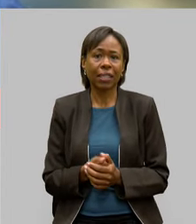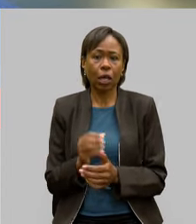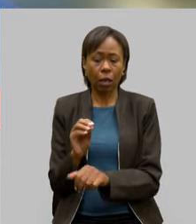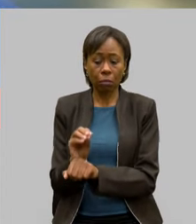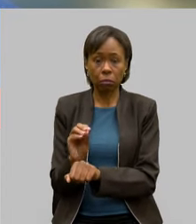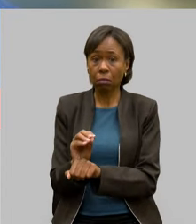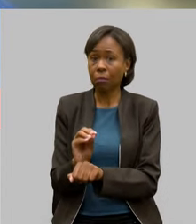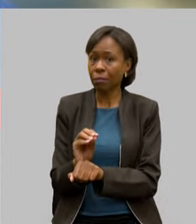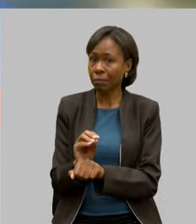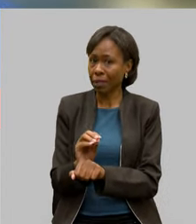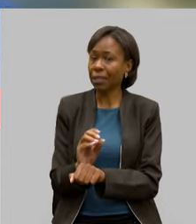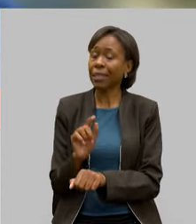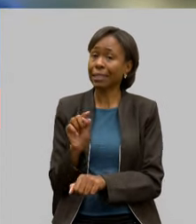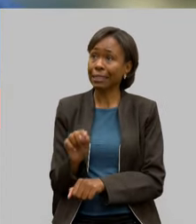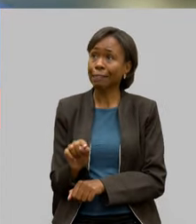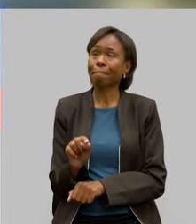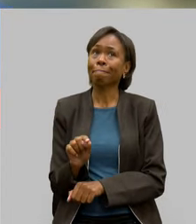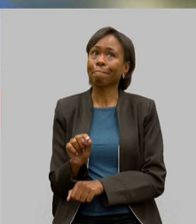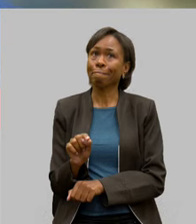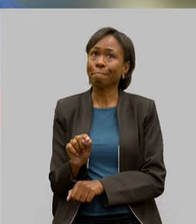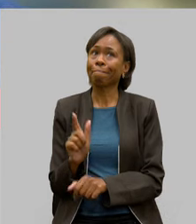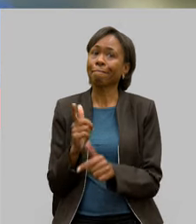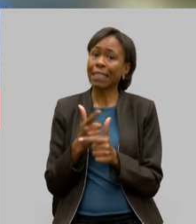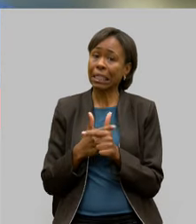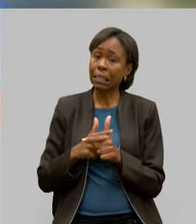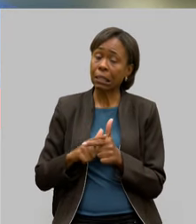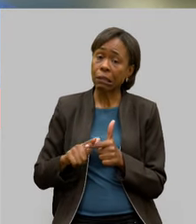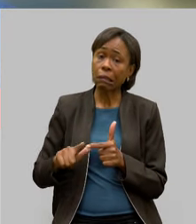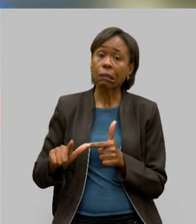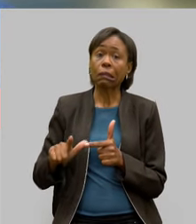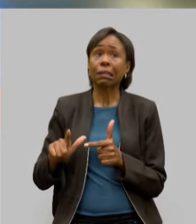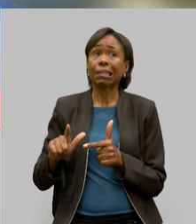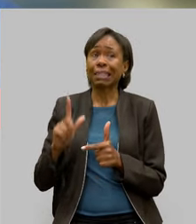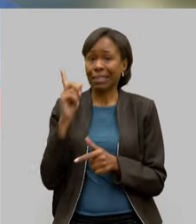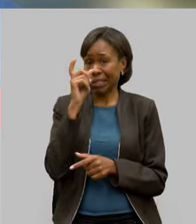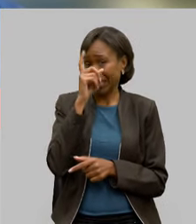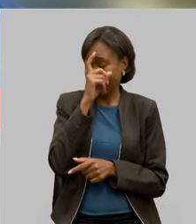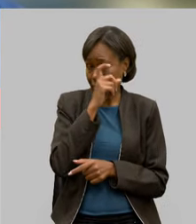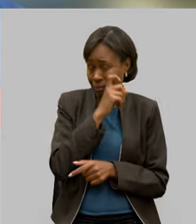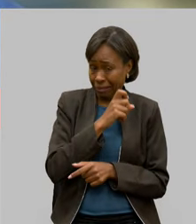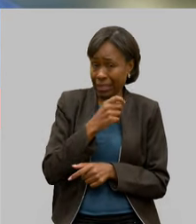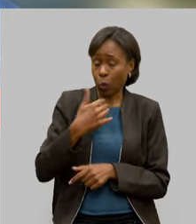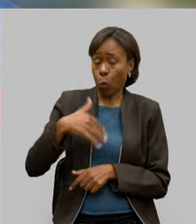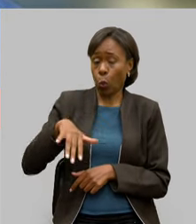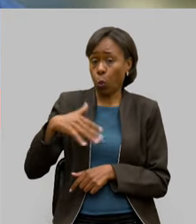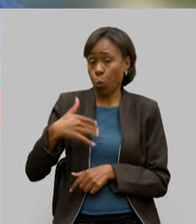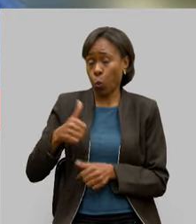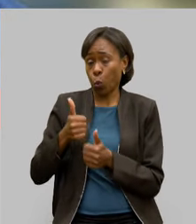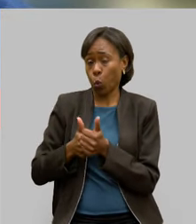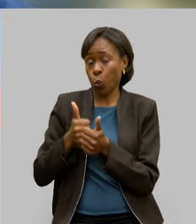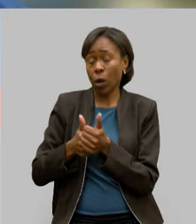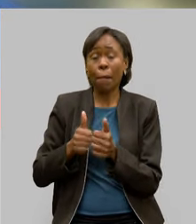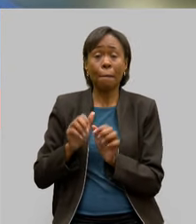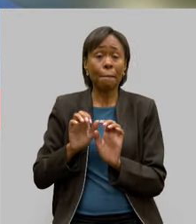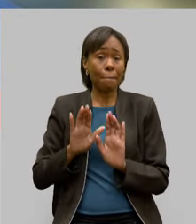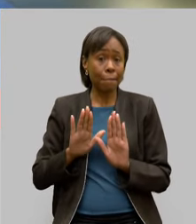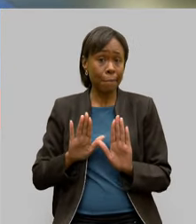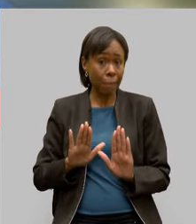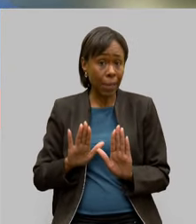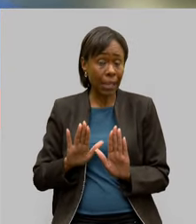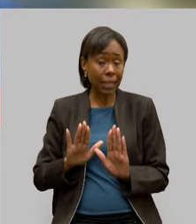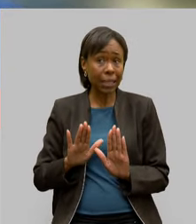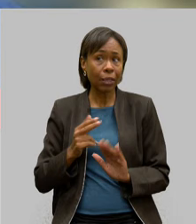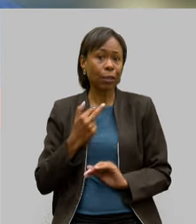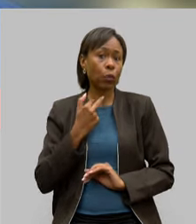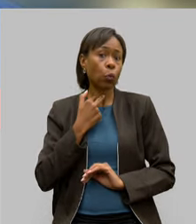problema eh que tem um caminho um pouco mais mais longo para ser percorrido mas o que não pode ser um caminho muito longo